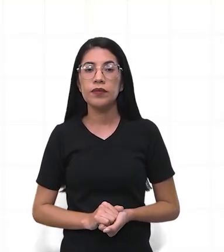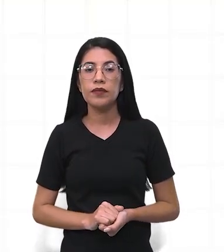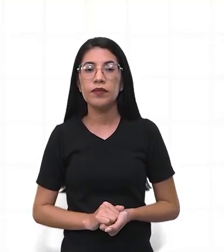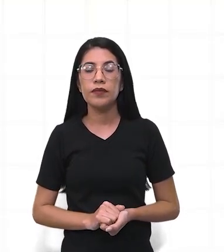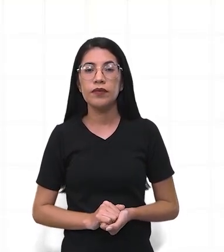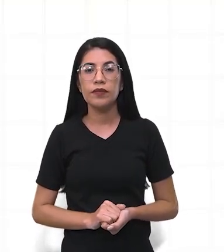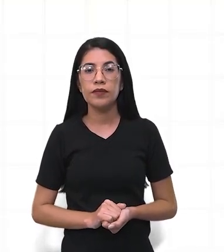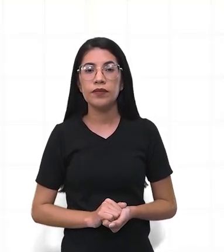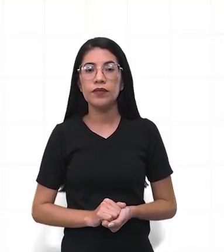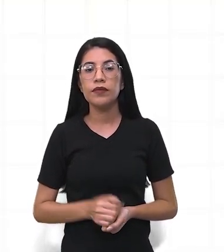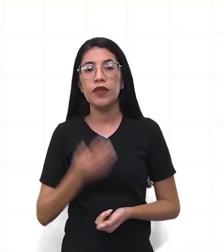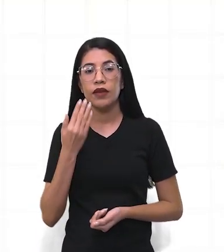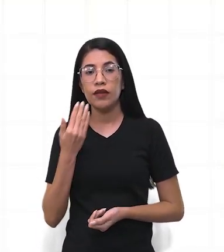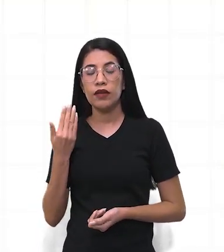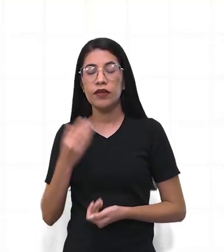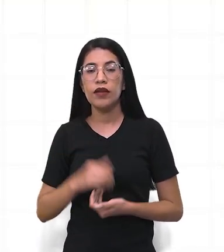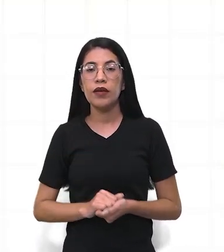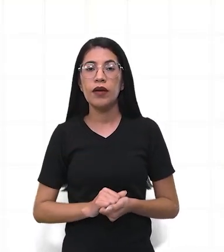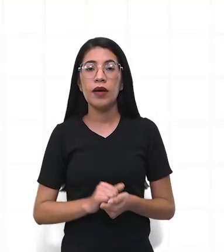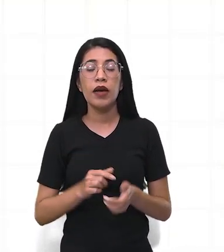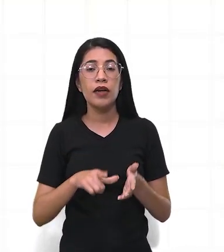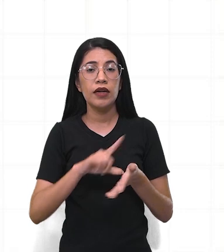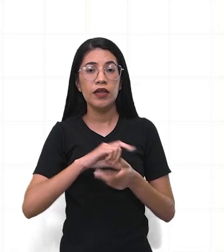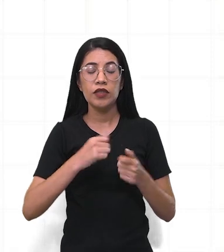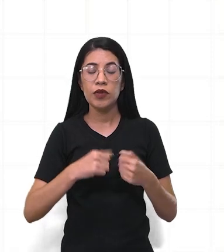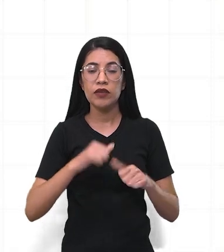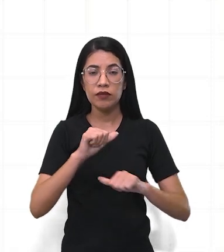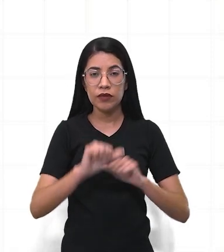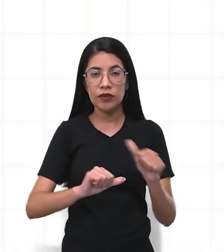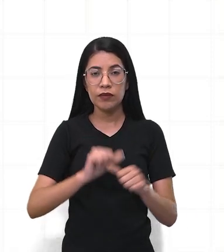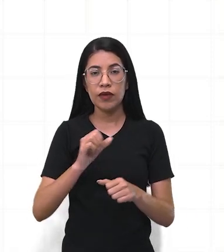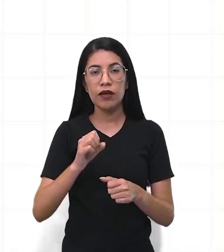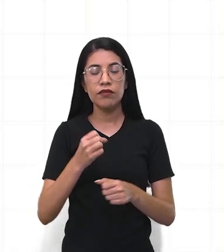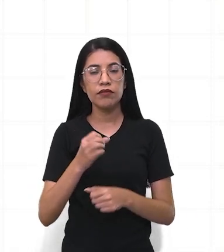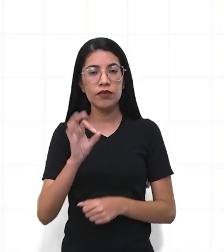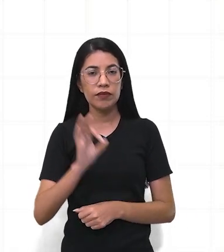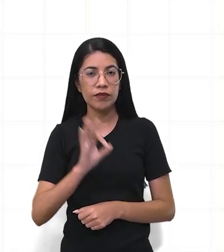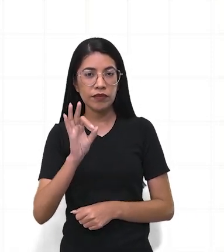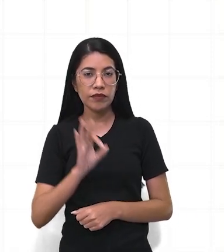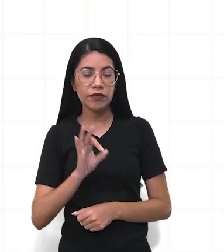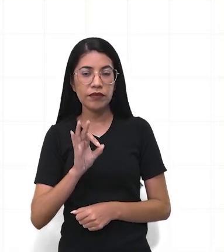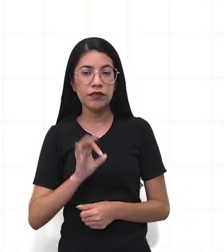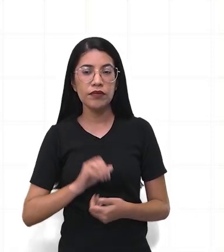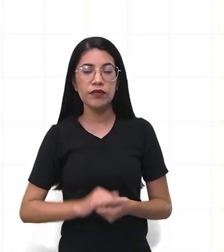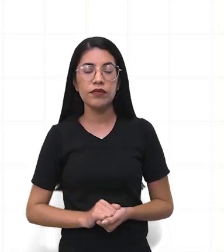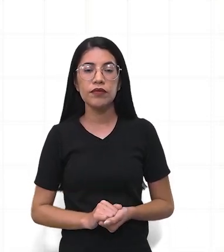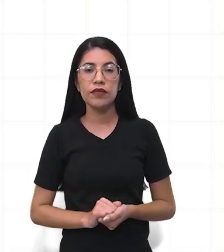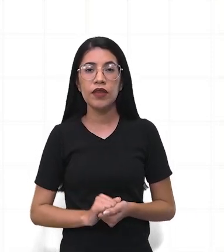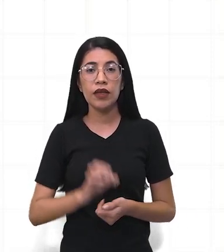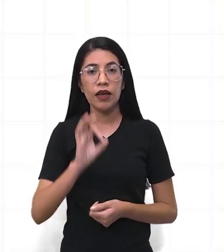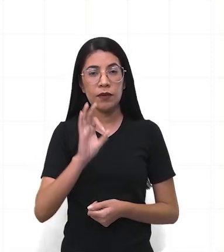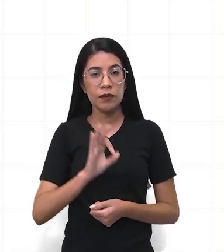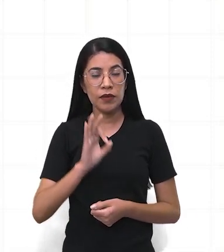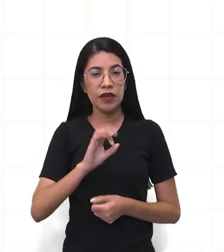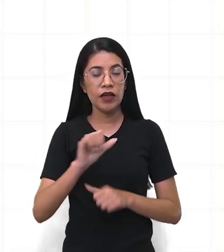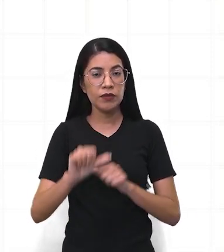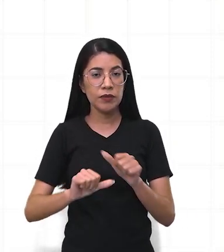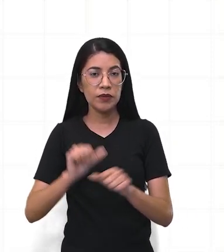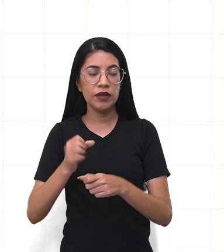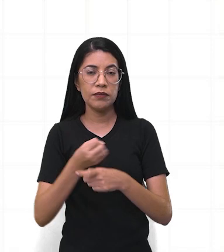vamos transformar em porcentagem, 8%, em decimal, perdão,